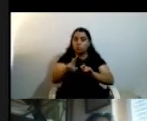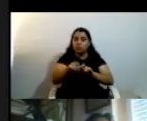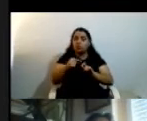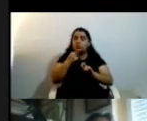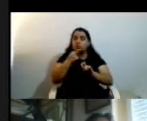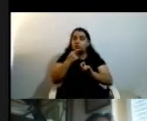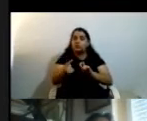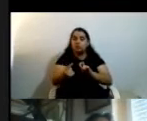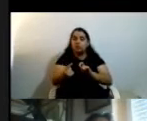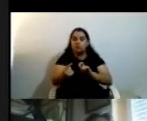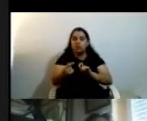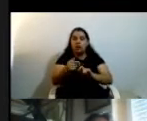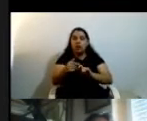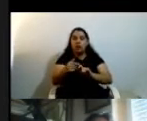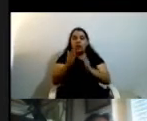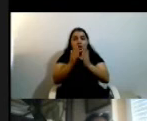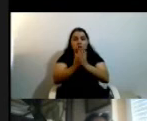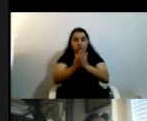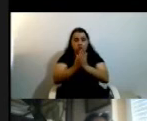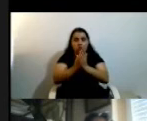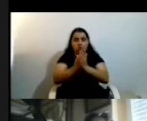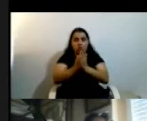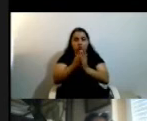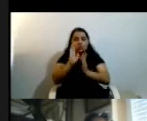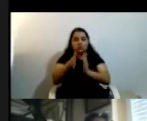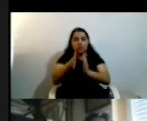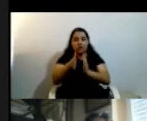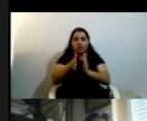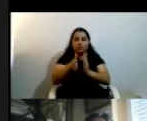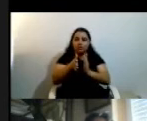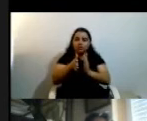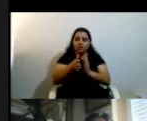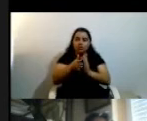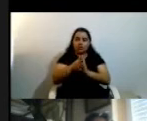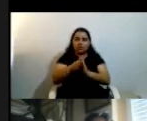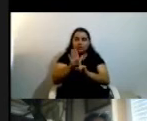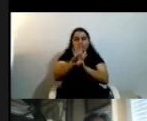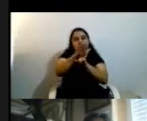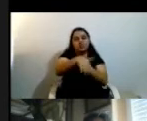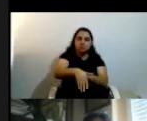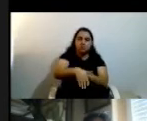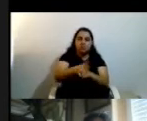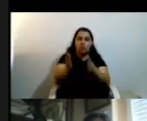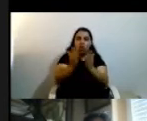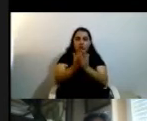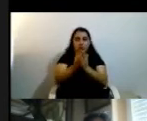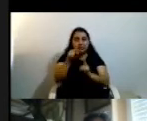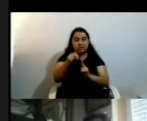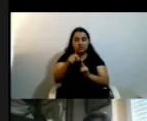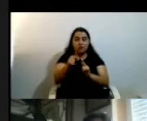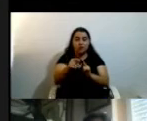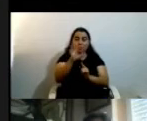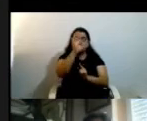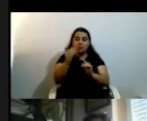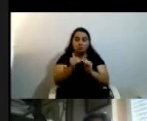sofrido de discriminação ou exclusão no meio escolar, que é uma elevada percentagem, e já vamos